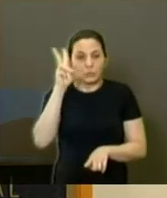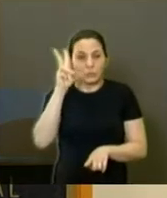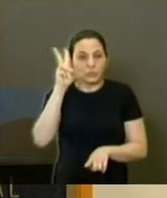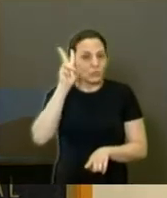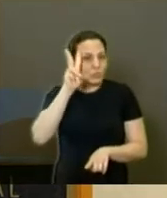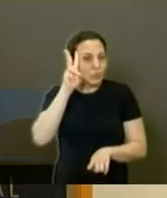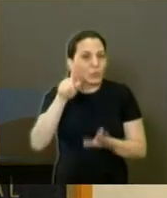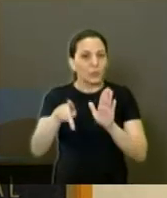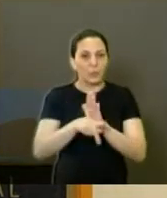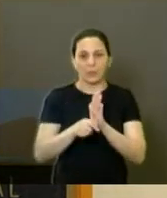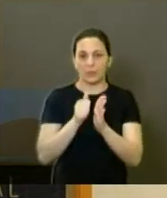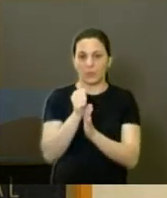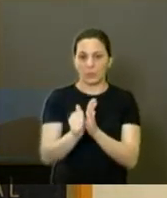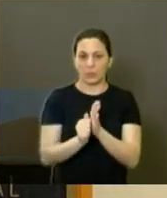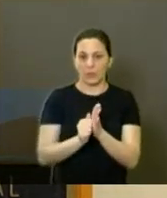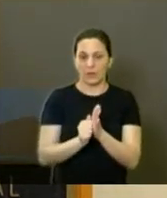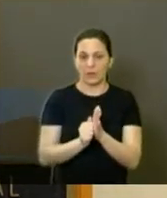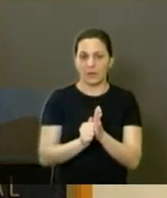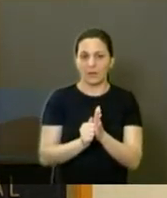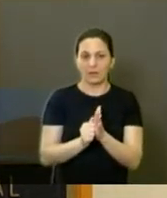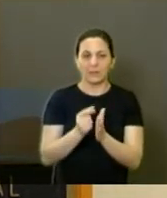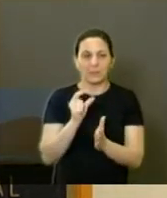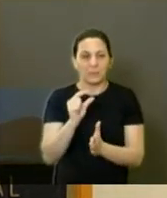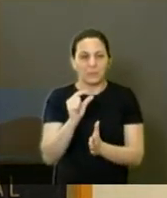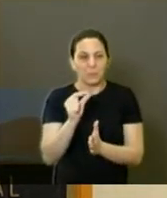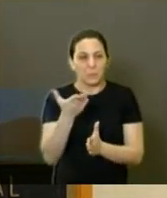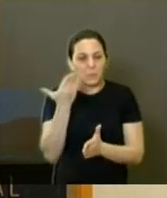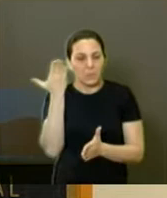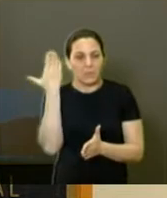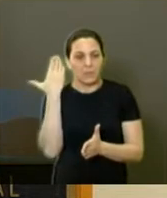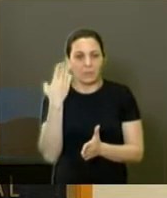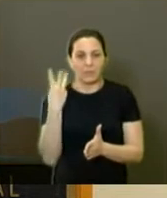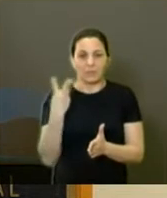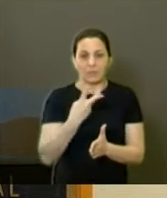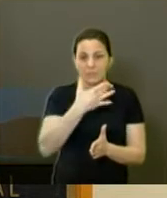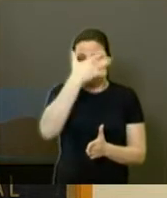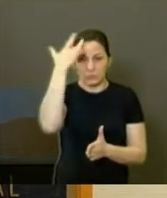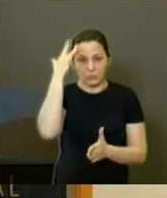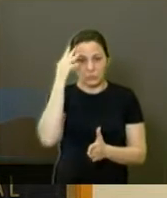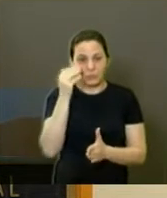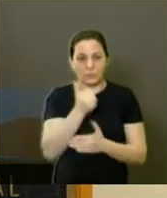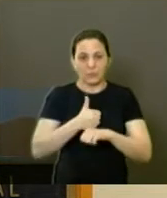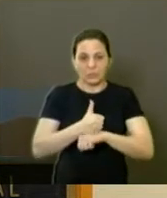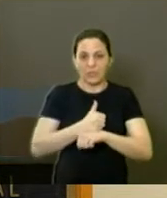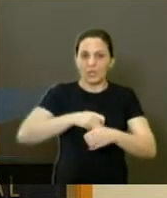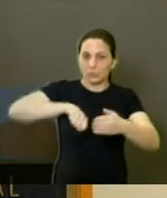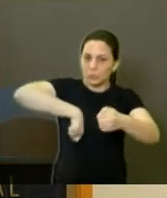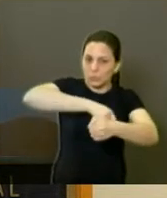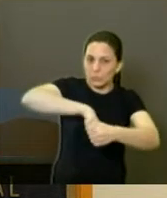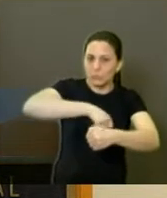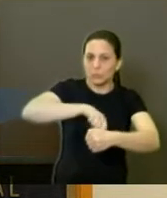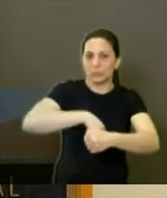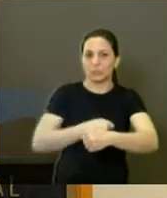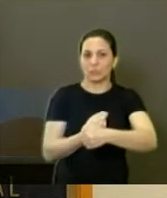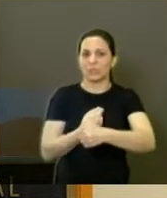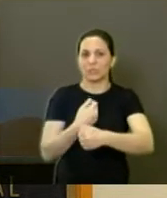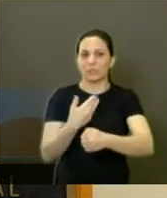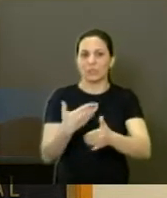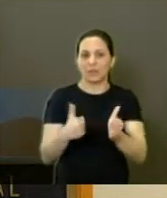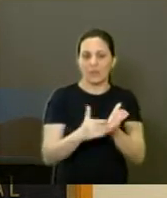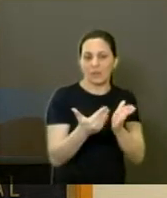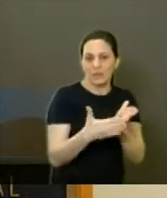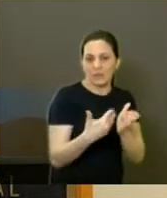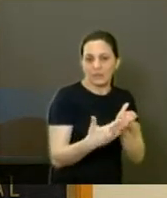três competentes chefes locais, atuando numa elogiável promoção de uma das revistas